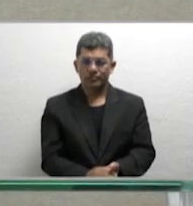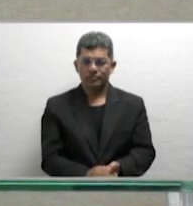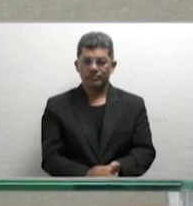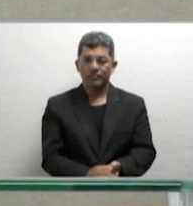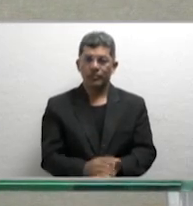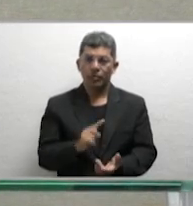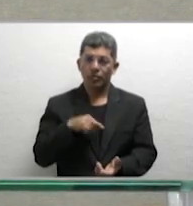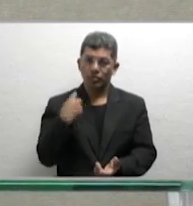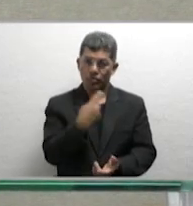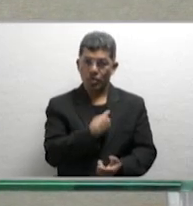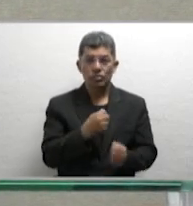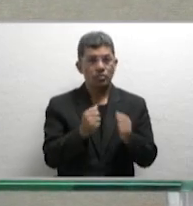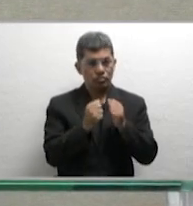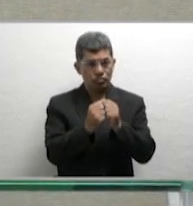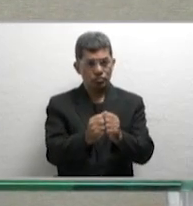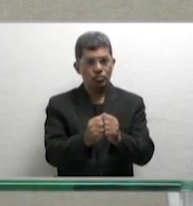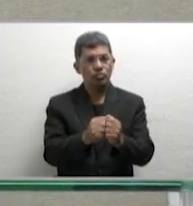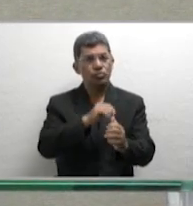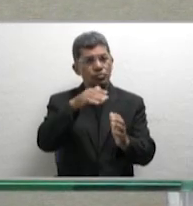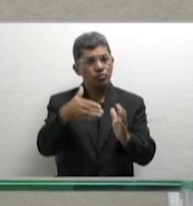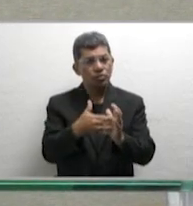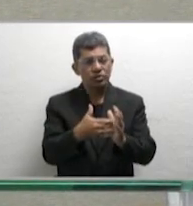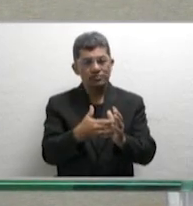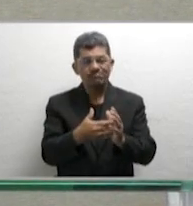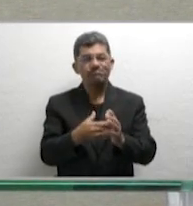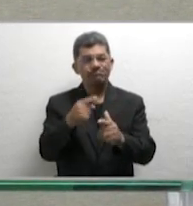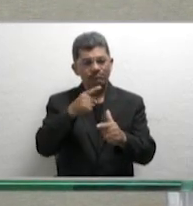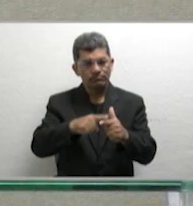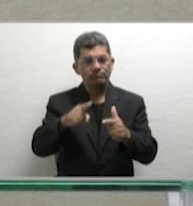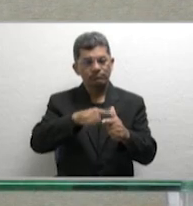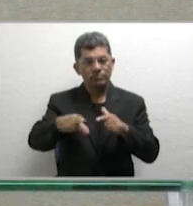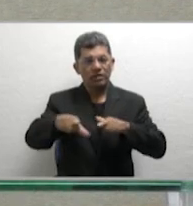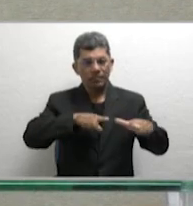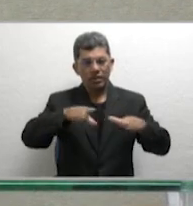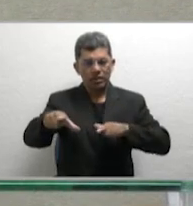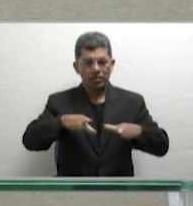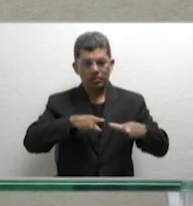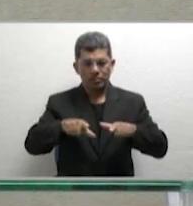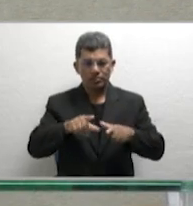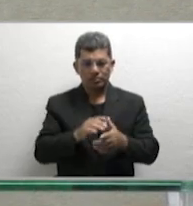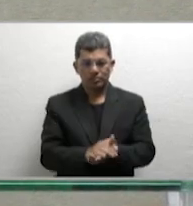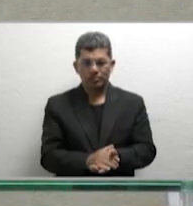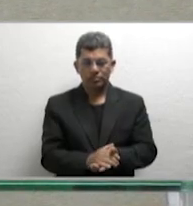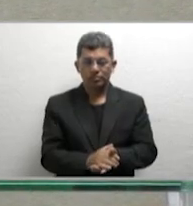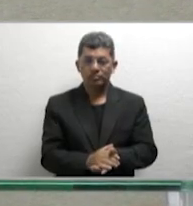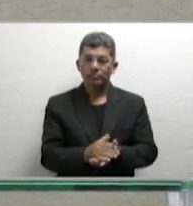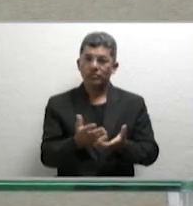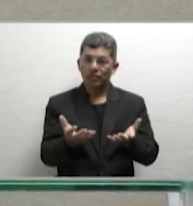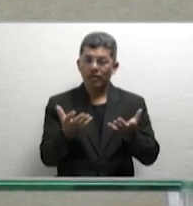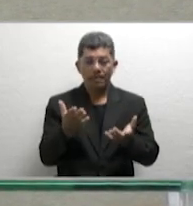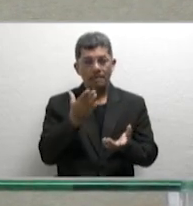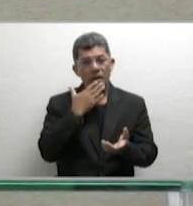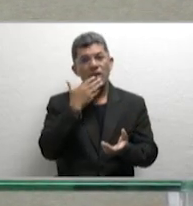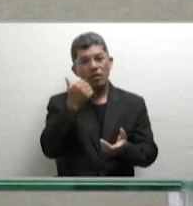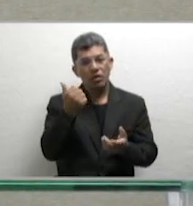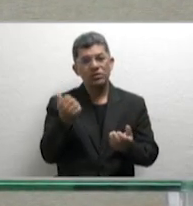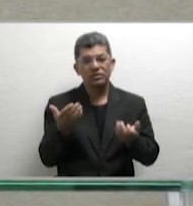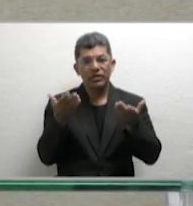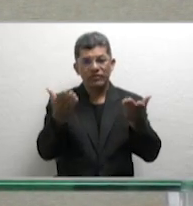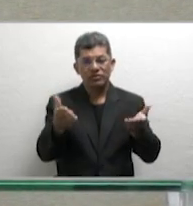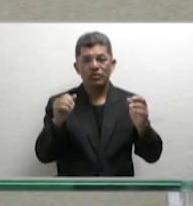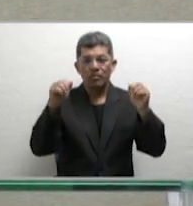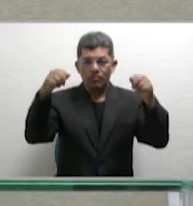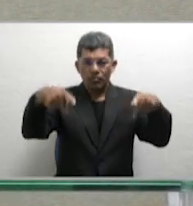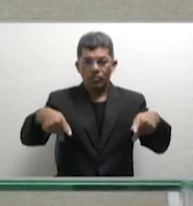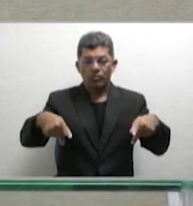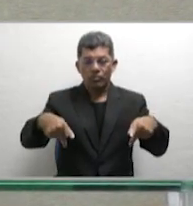nós estamos juntos em todas as guerras que visam promover melhor serviço público à